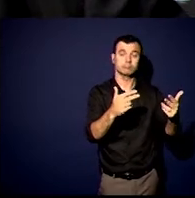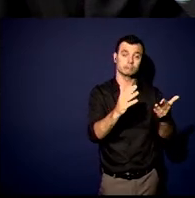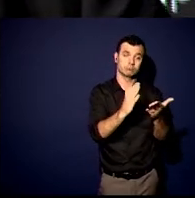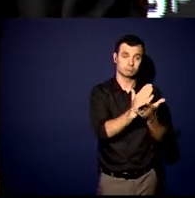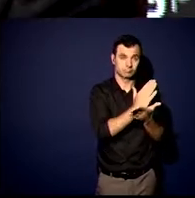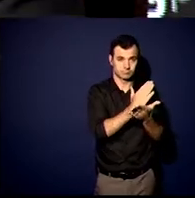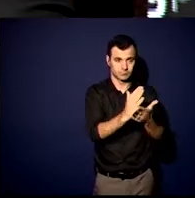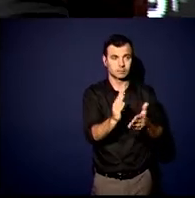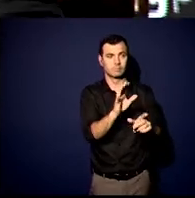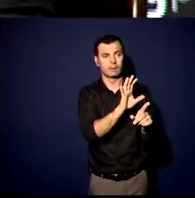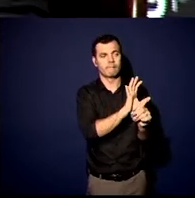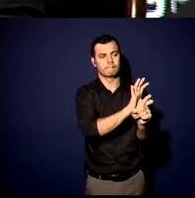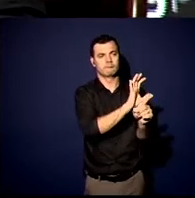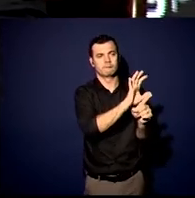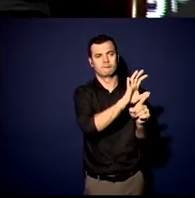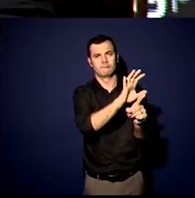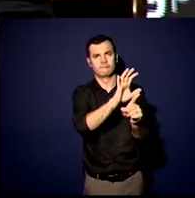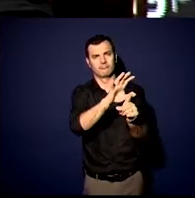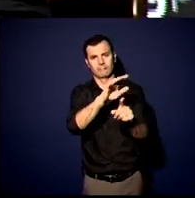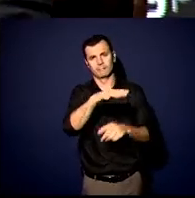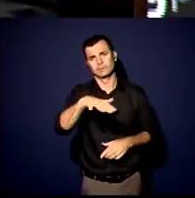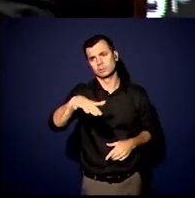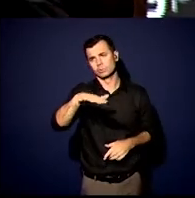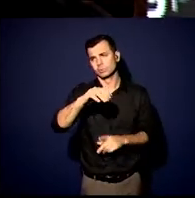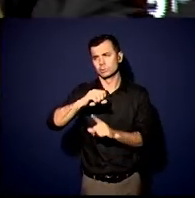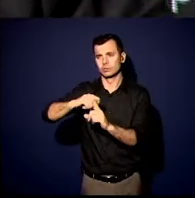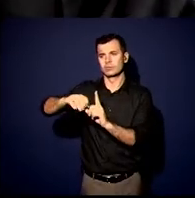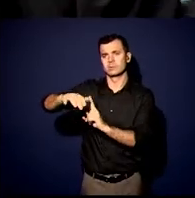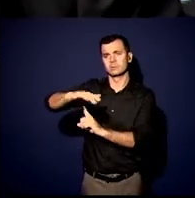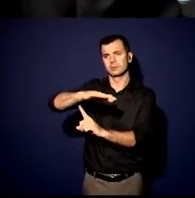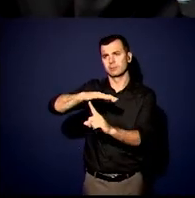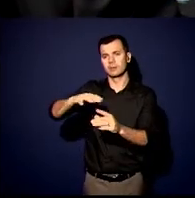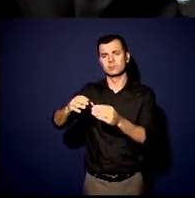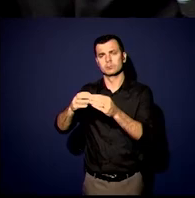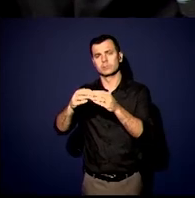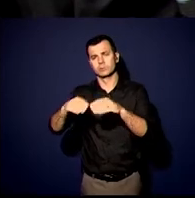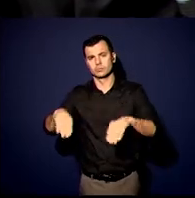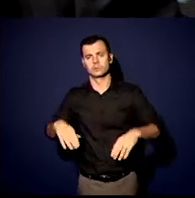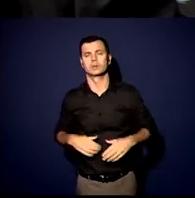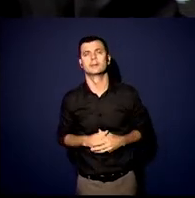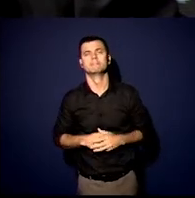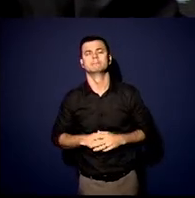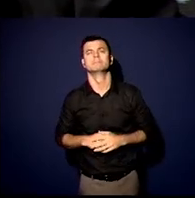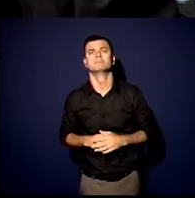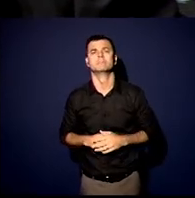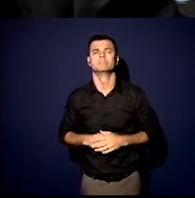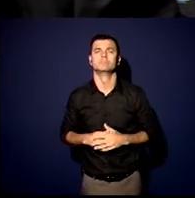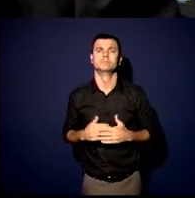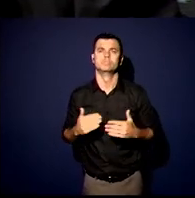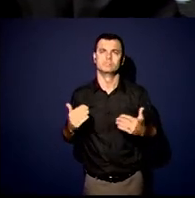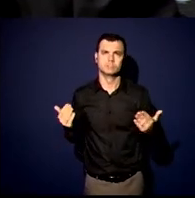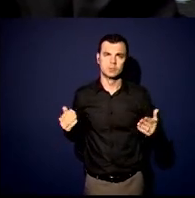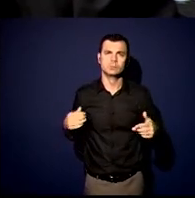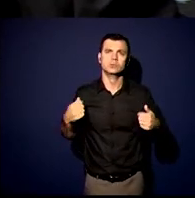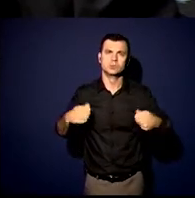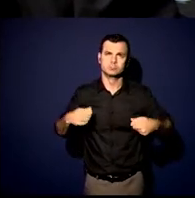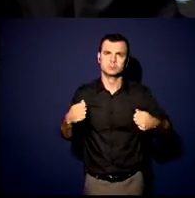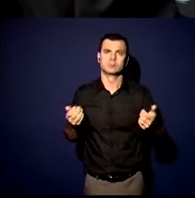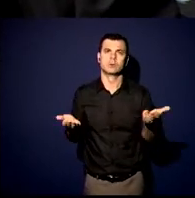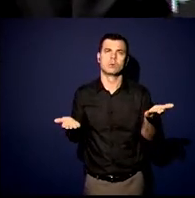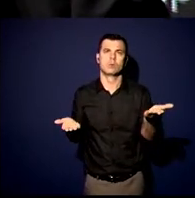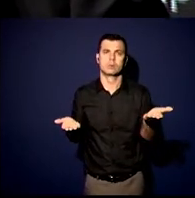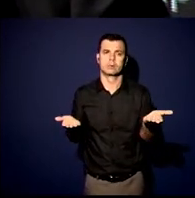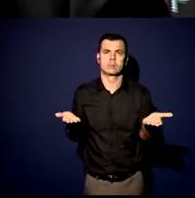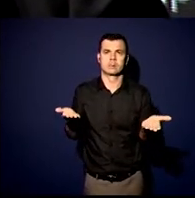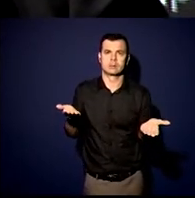contaminando os ambientes social o ambiente institucional de modo geral então nós precisamos de meio termo não